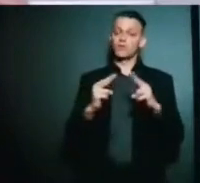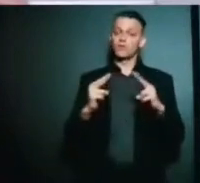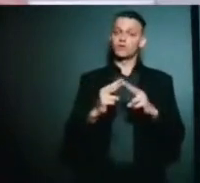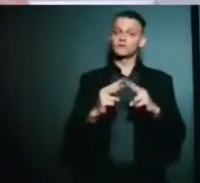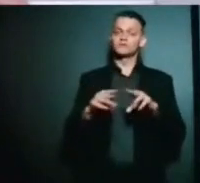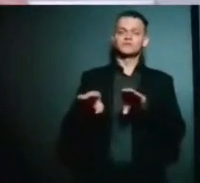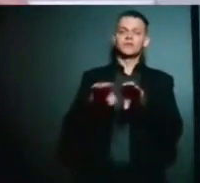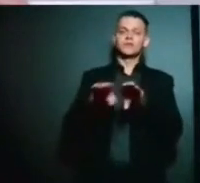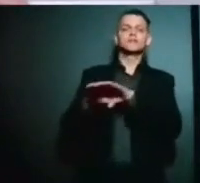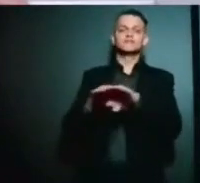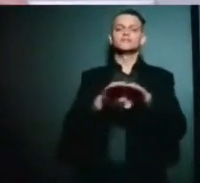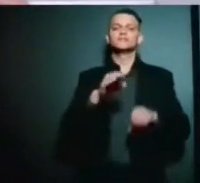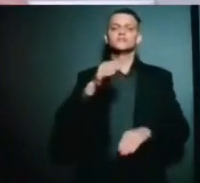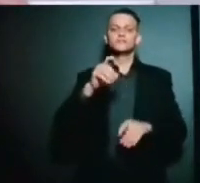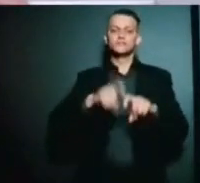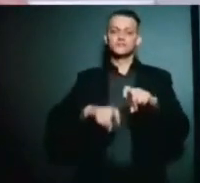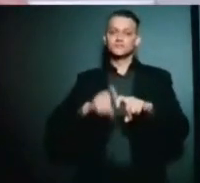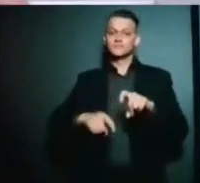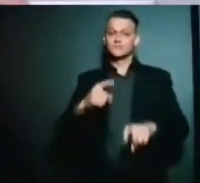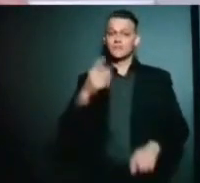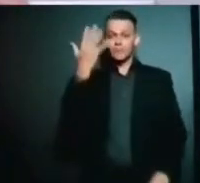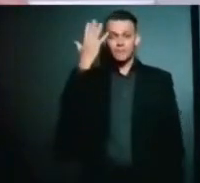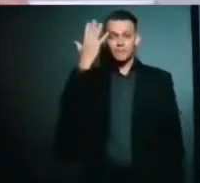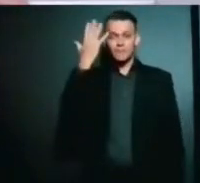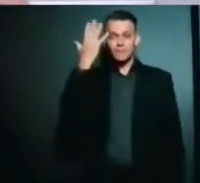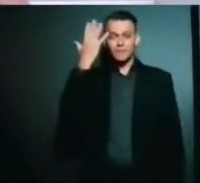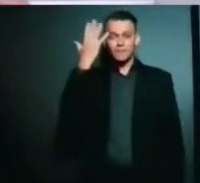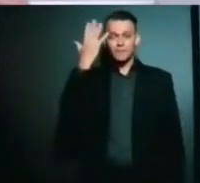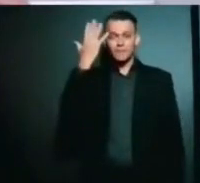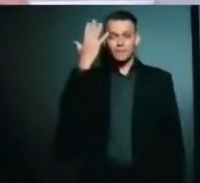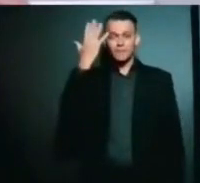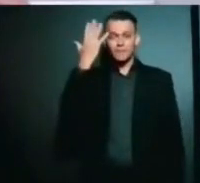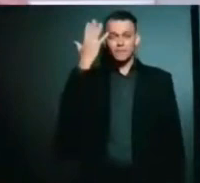que foi votada no dia 16 de maio desse ano. Não sei